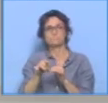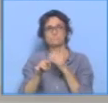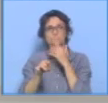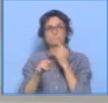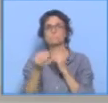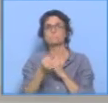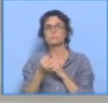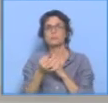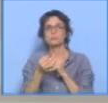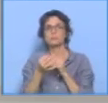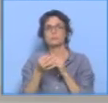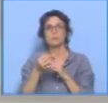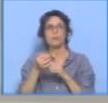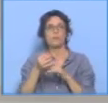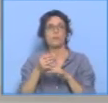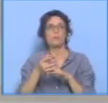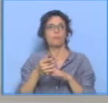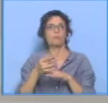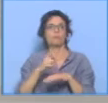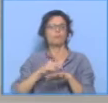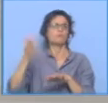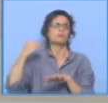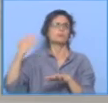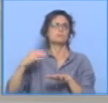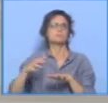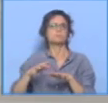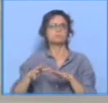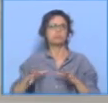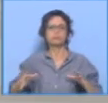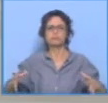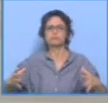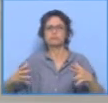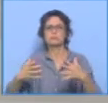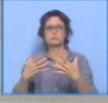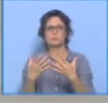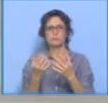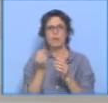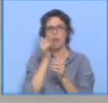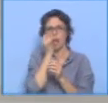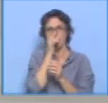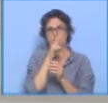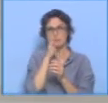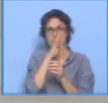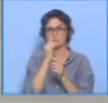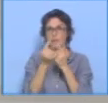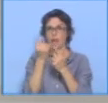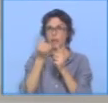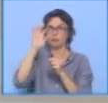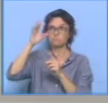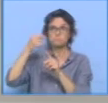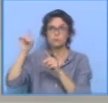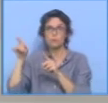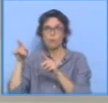na mesma assembleia cultural, todas as pessoas, mesmo que fosse estrangeiro, era próximo, interessante. Portanto, remetiam para